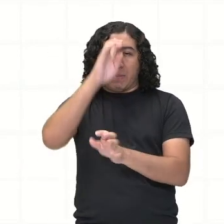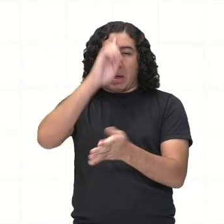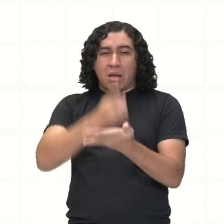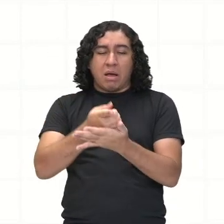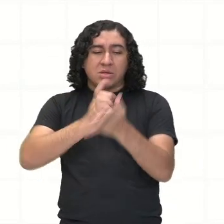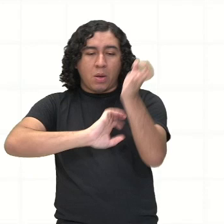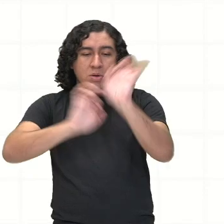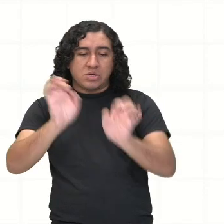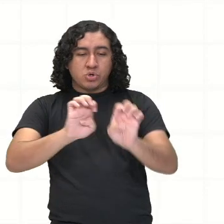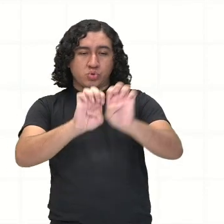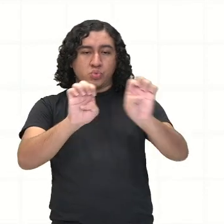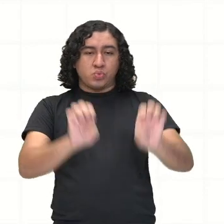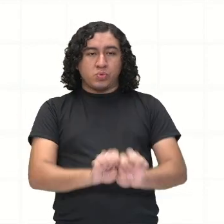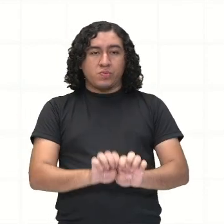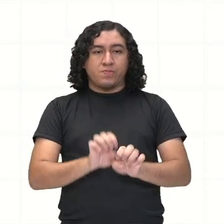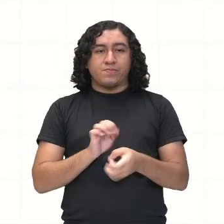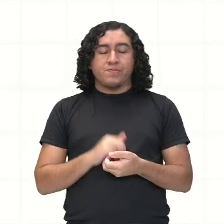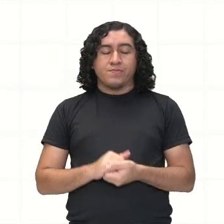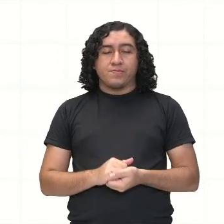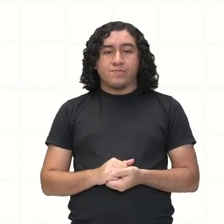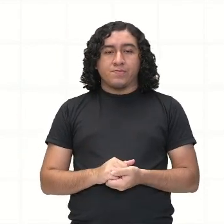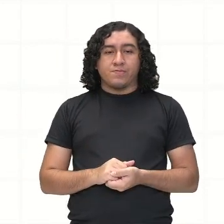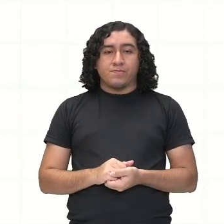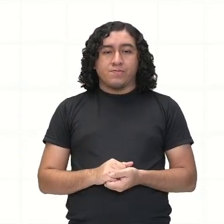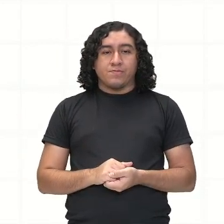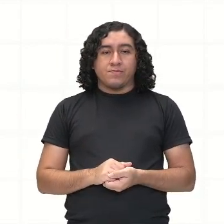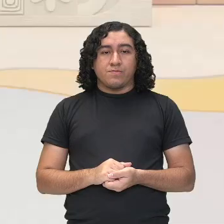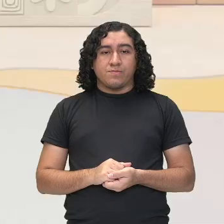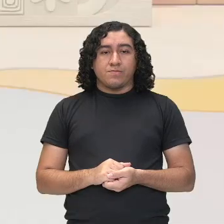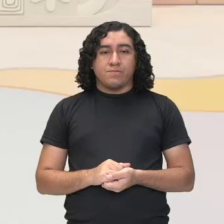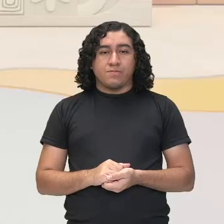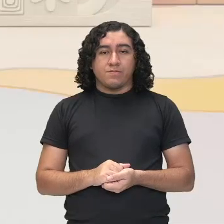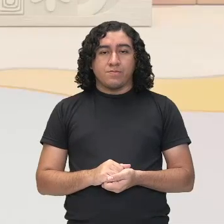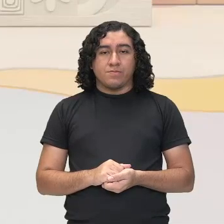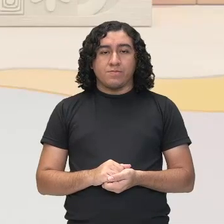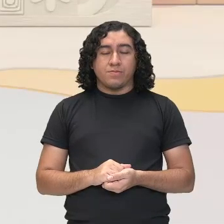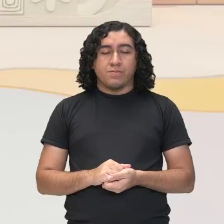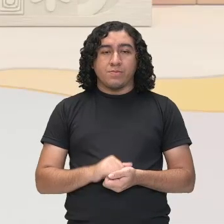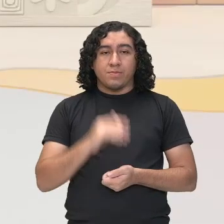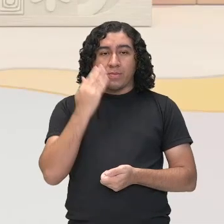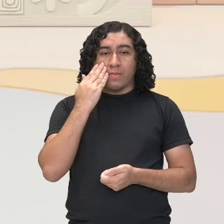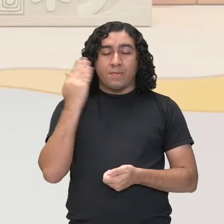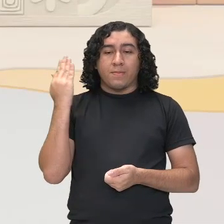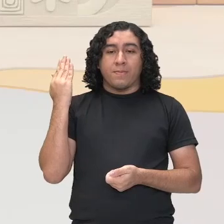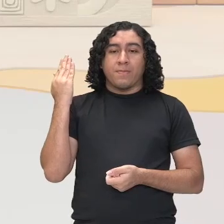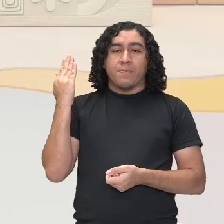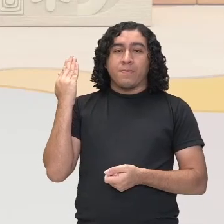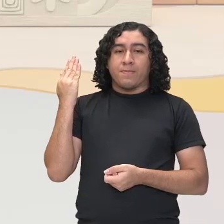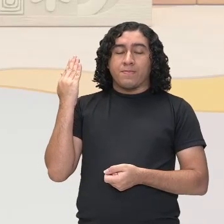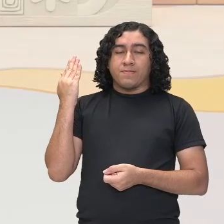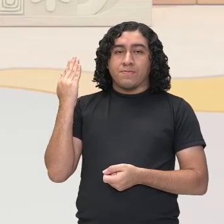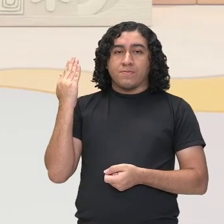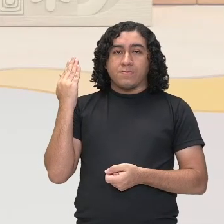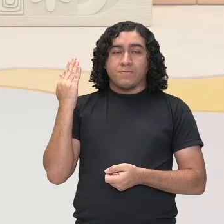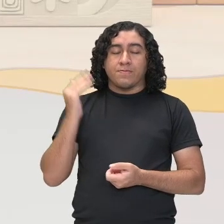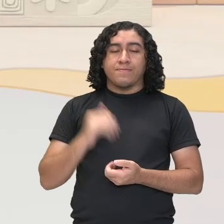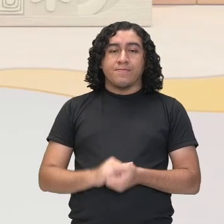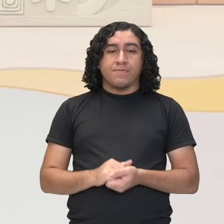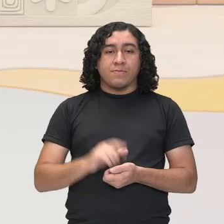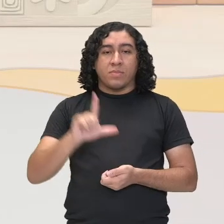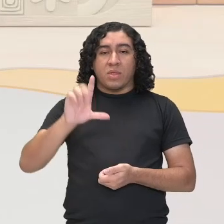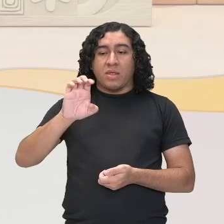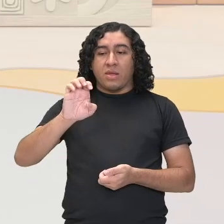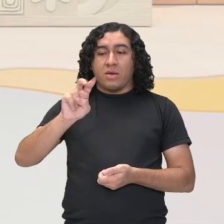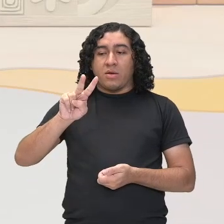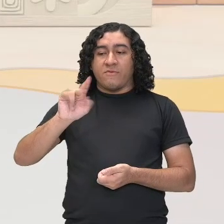sociedade. Trouxemos aqui para vocês a obra de Thomas Hobbes, né, que a obra principal dele é Leviatã. Então,